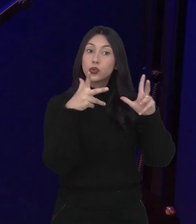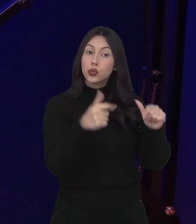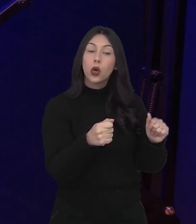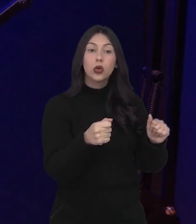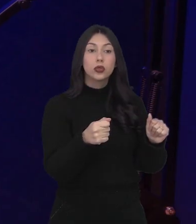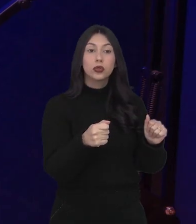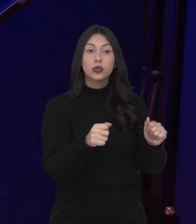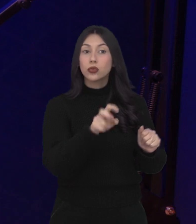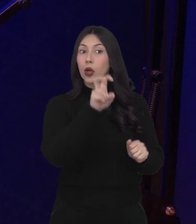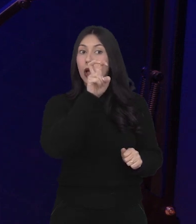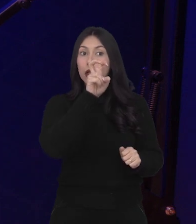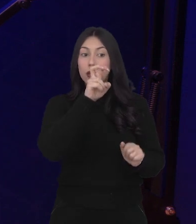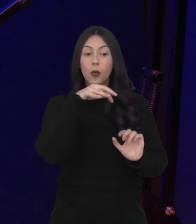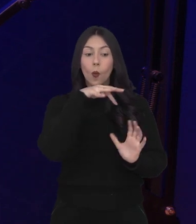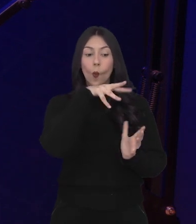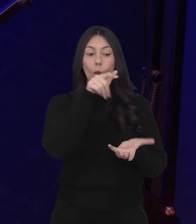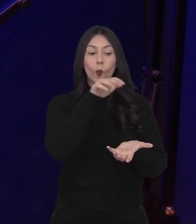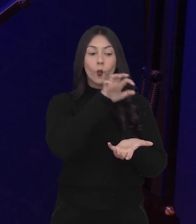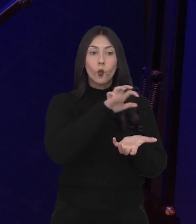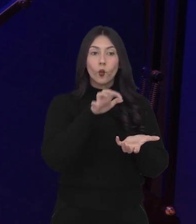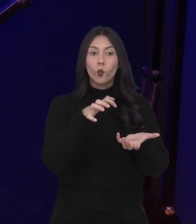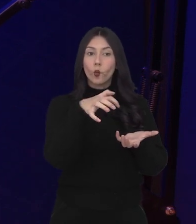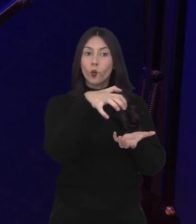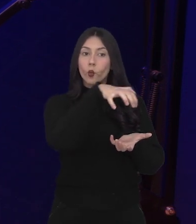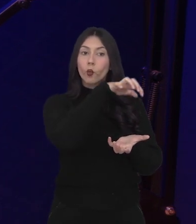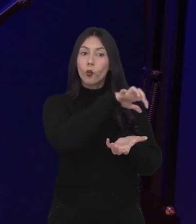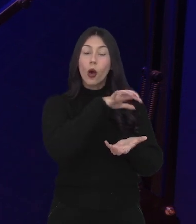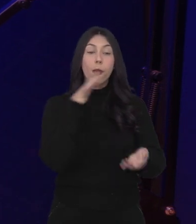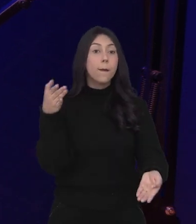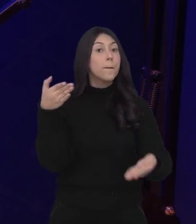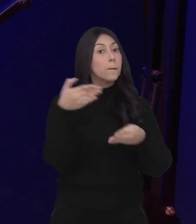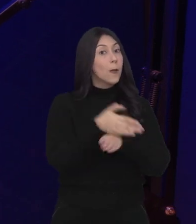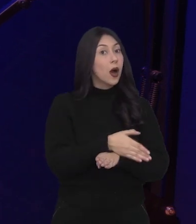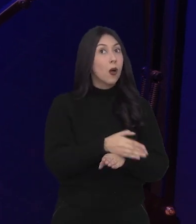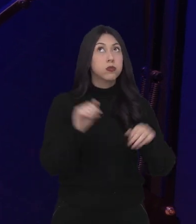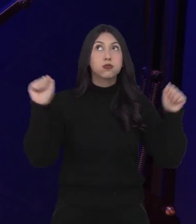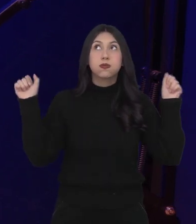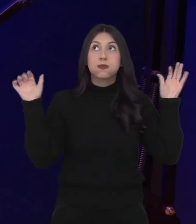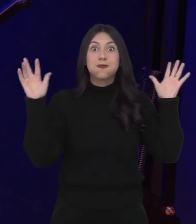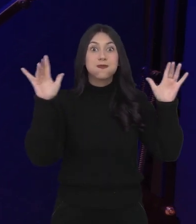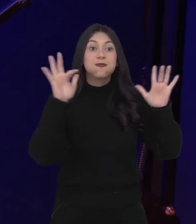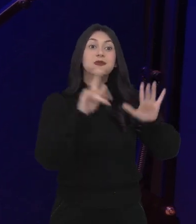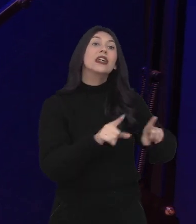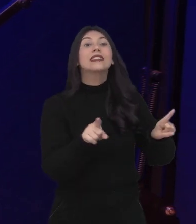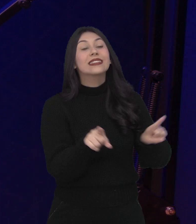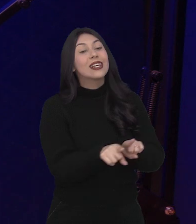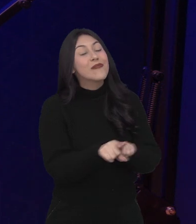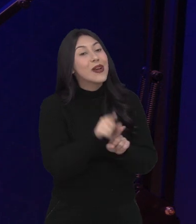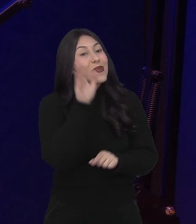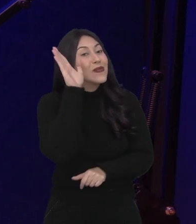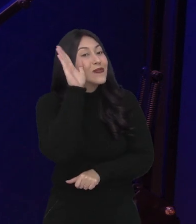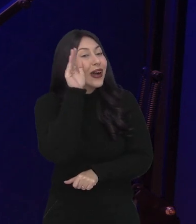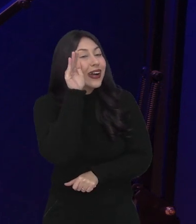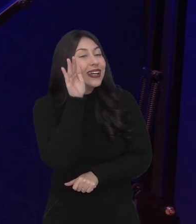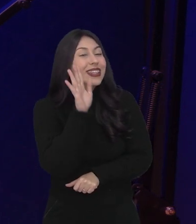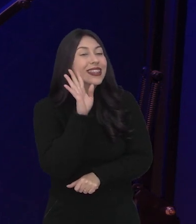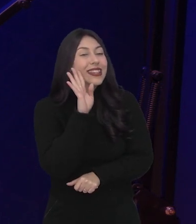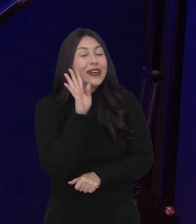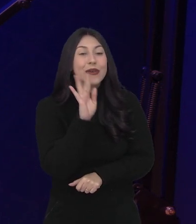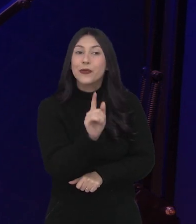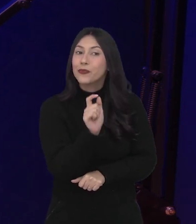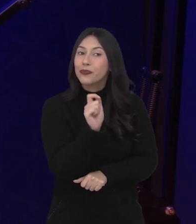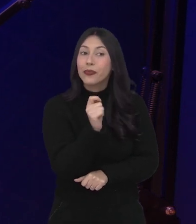todos países de todos os cinco continentes participam das Olimpíadas, então é muita gente participando. E uma outra curiosidade bem legal é que